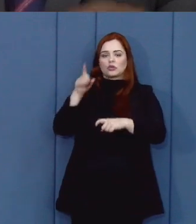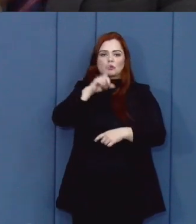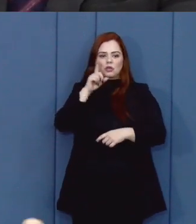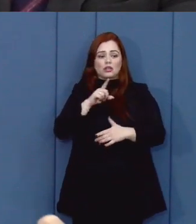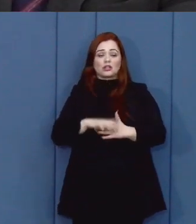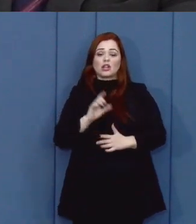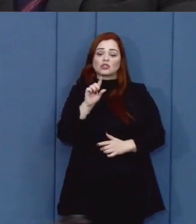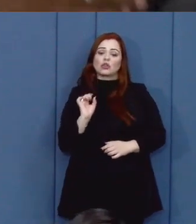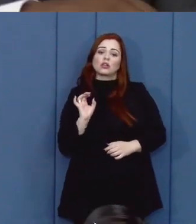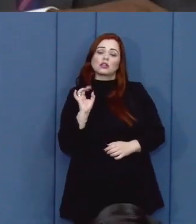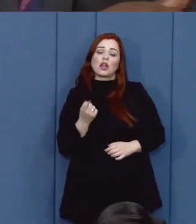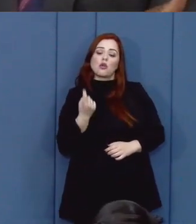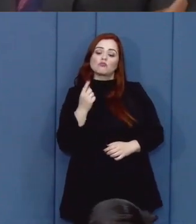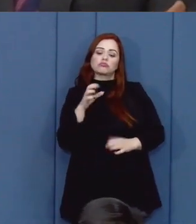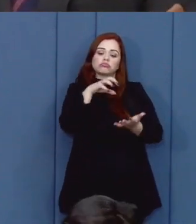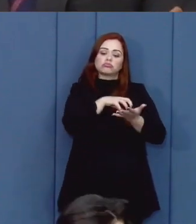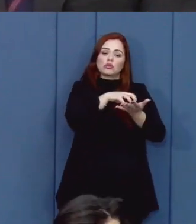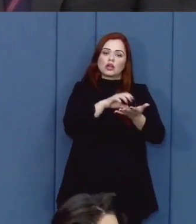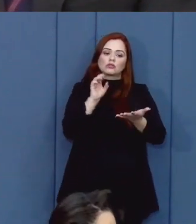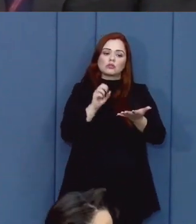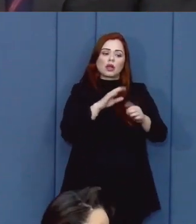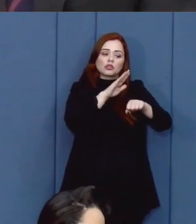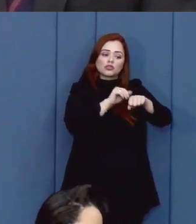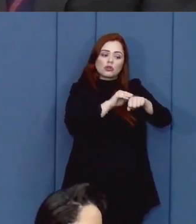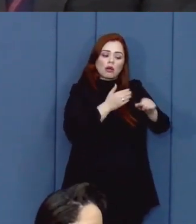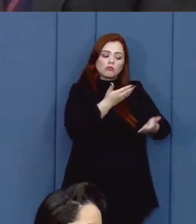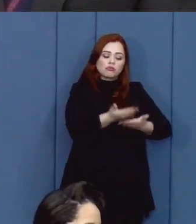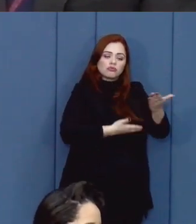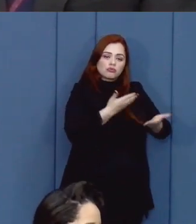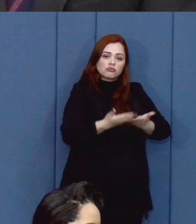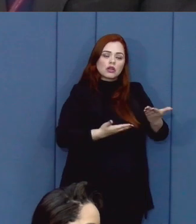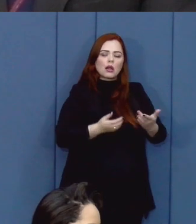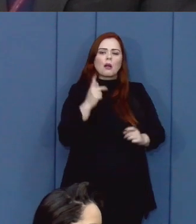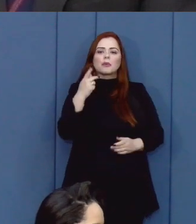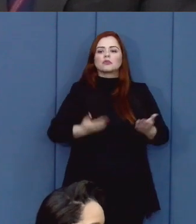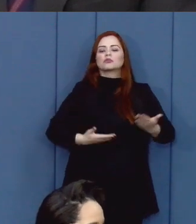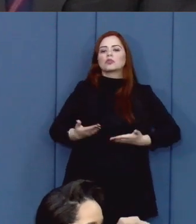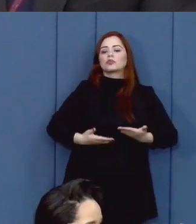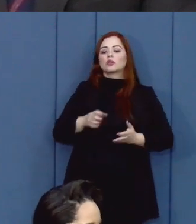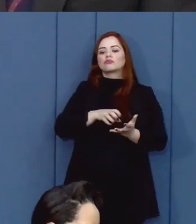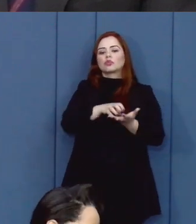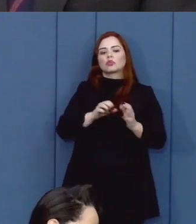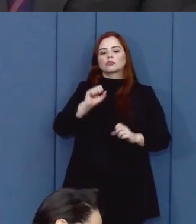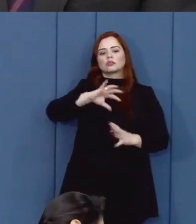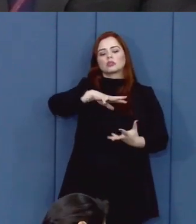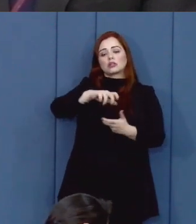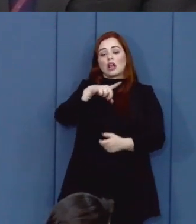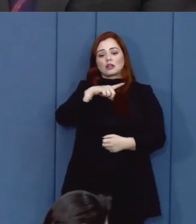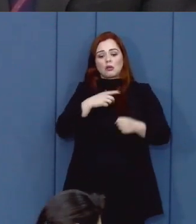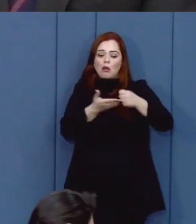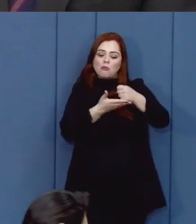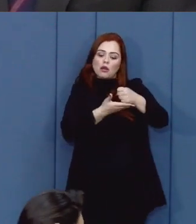órgão específico somente para recrutar servidores do órgão para serviço em organismos internacionais. Ou seja, a gente tem toda